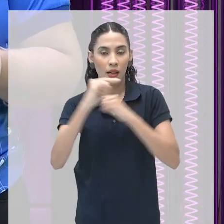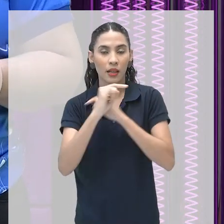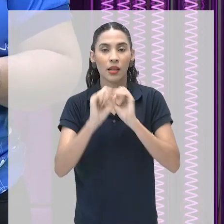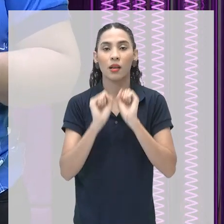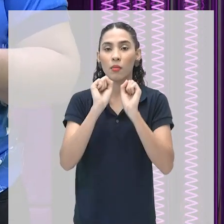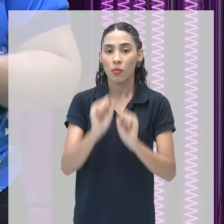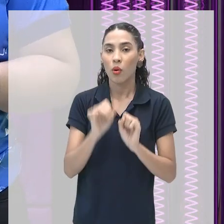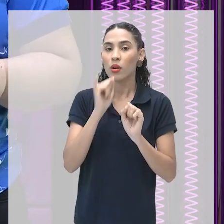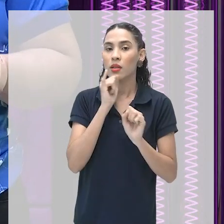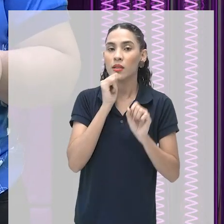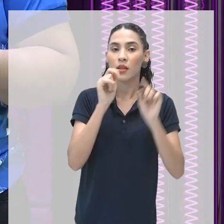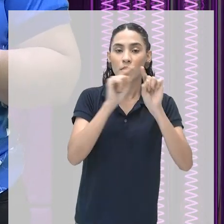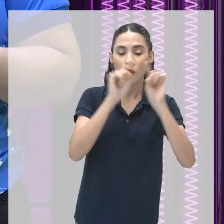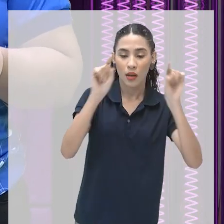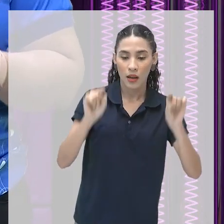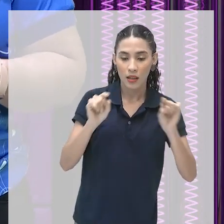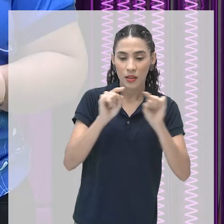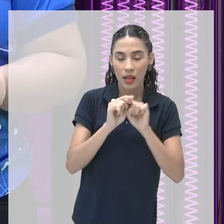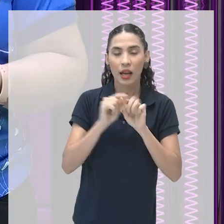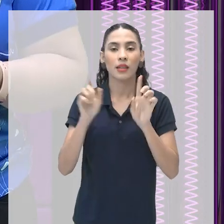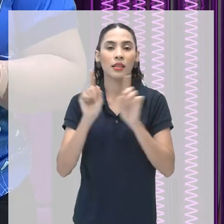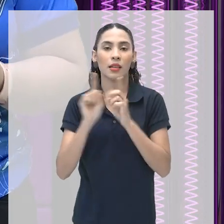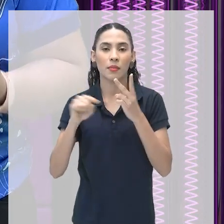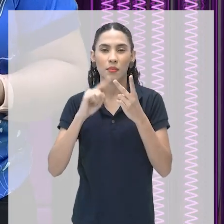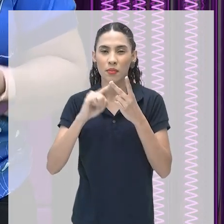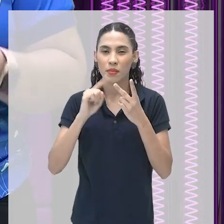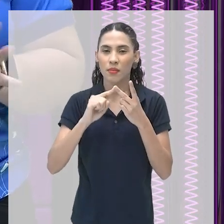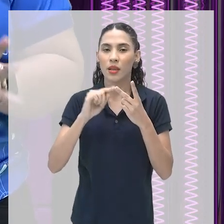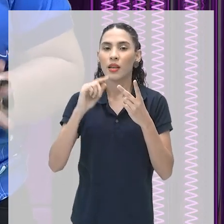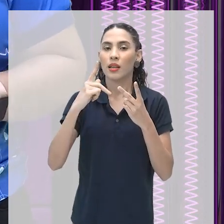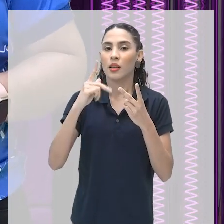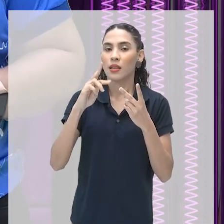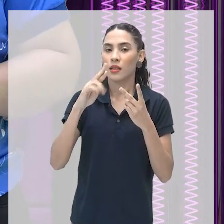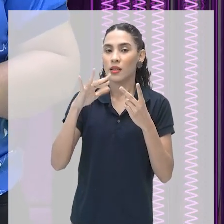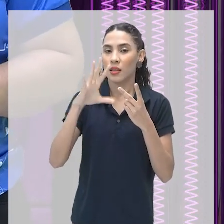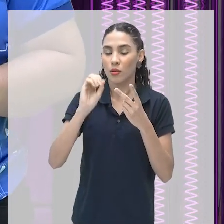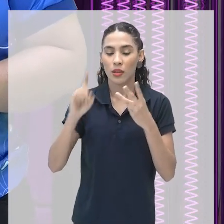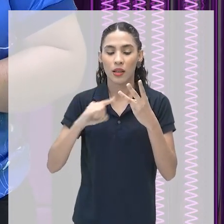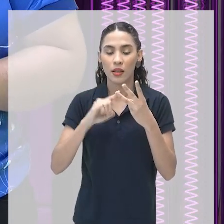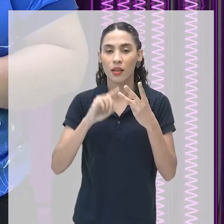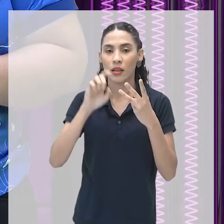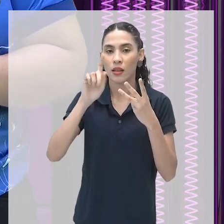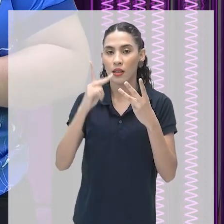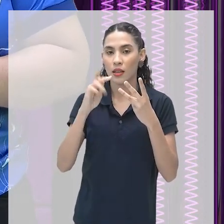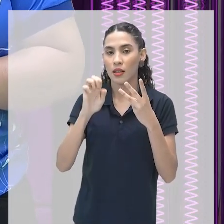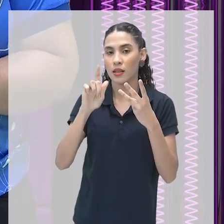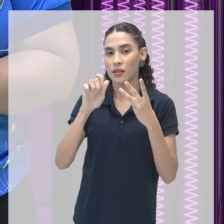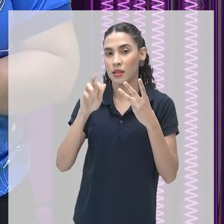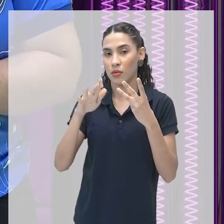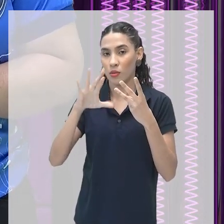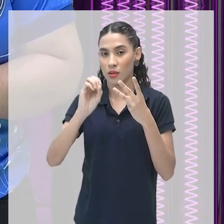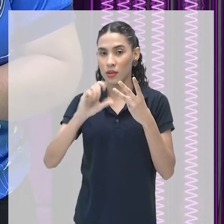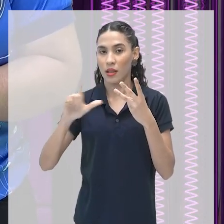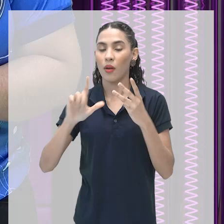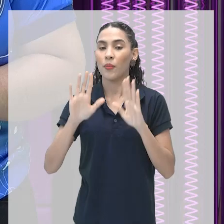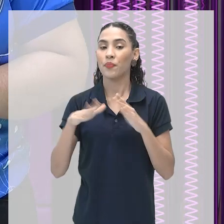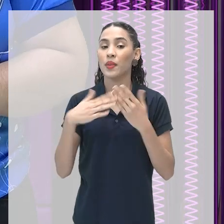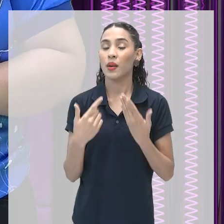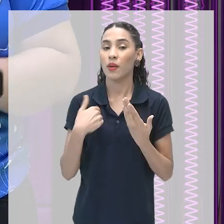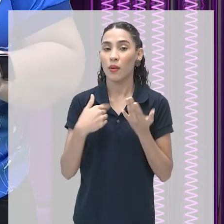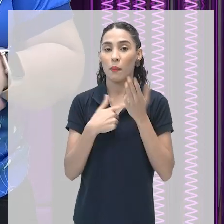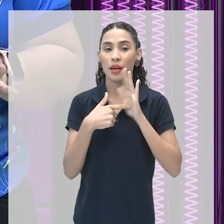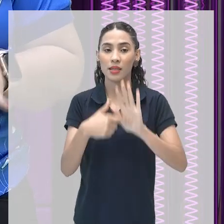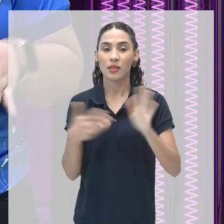podem ser quadradas, triangulares, pentagonais, hexagonais, enfim, tá bom? Então, eu trouxe aqui para